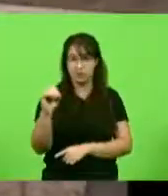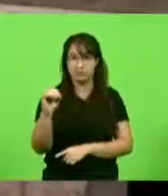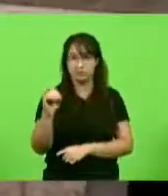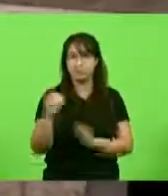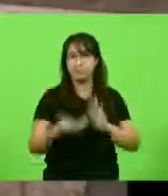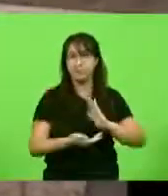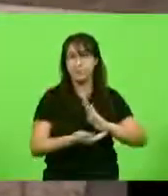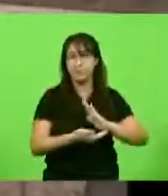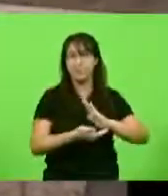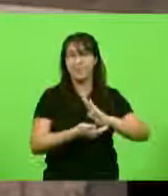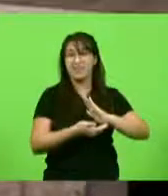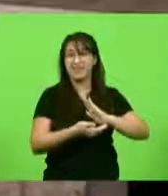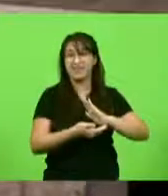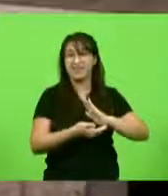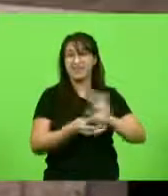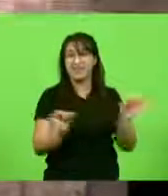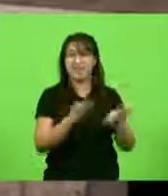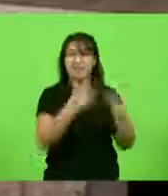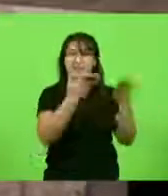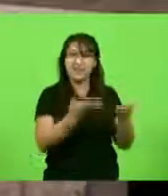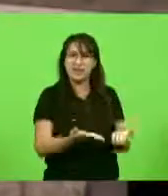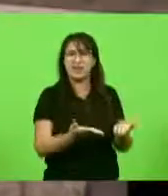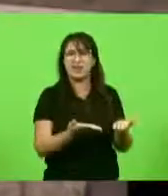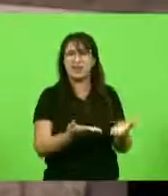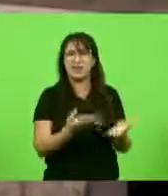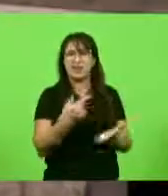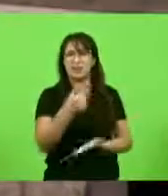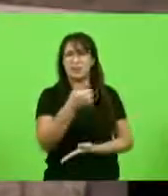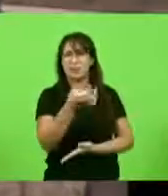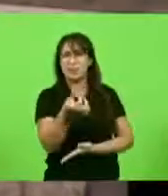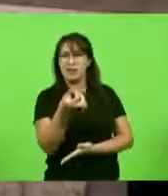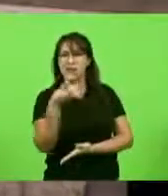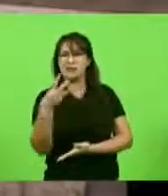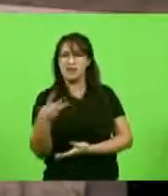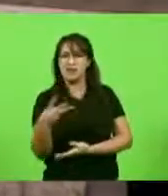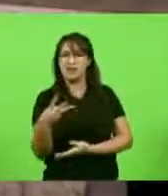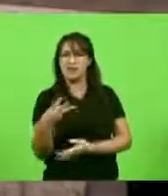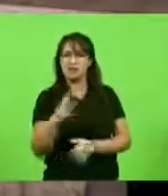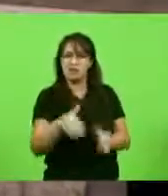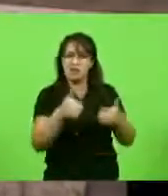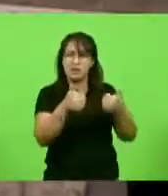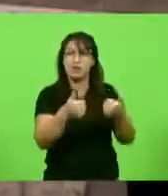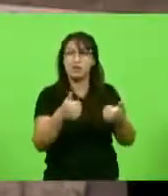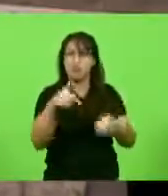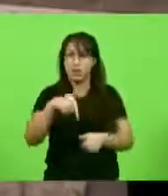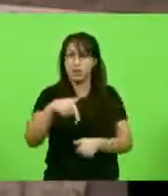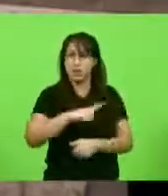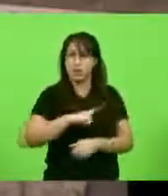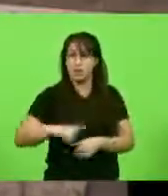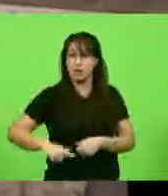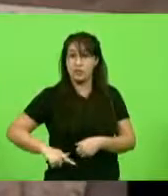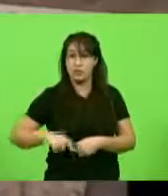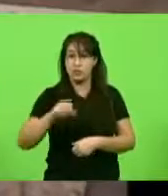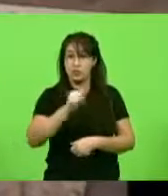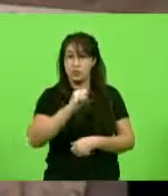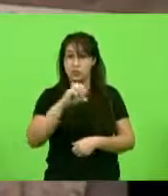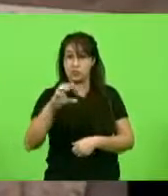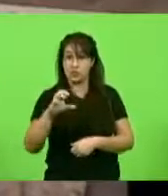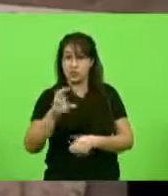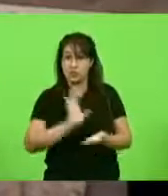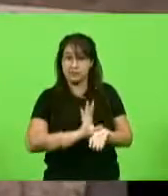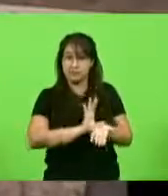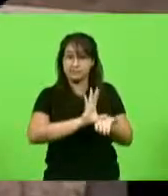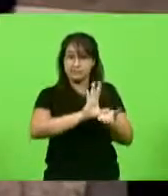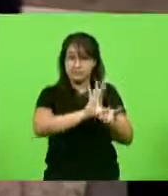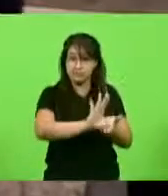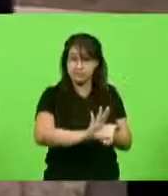aquela condição da 163, e que o nosso governo de Santa Catarina, que está colocando esses recursos dos catarinenses